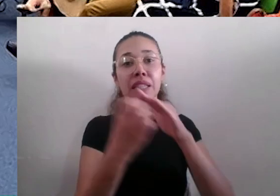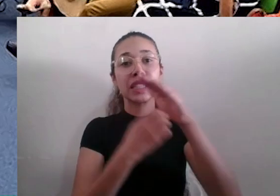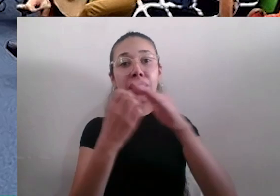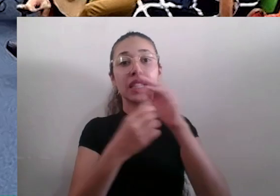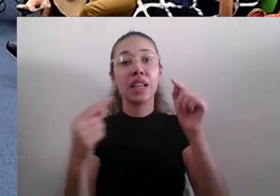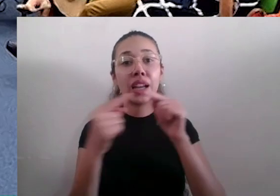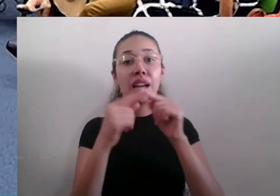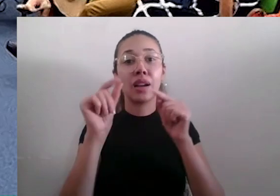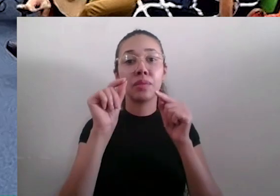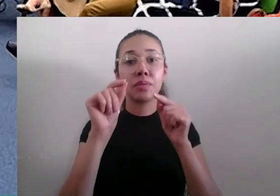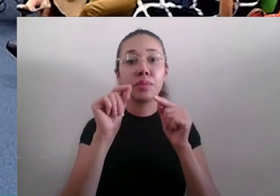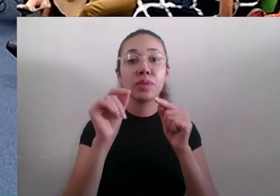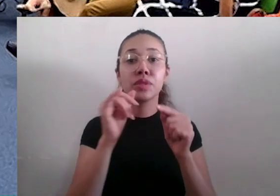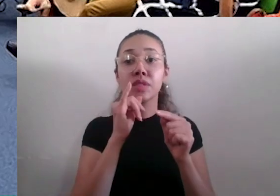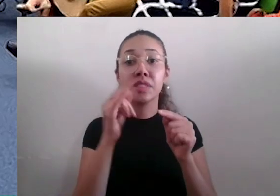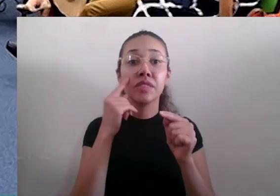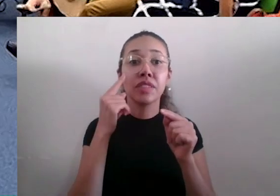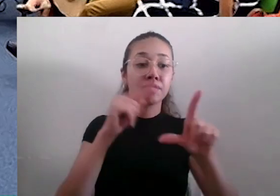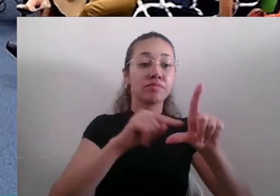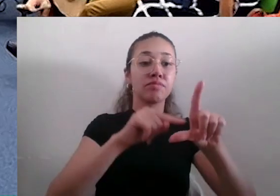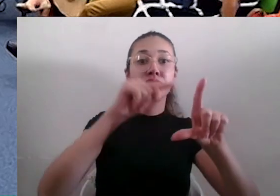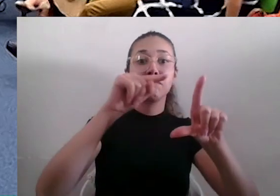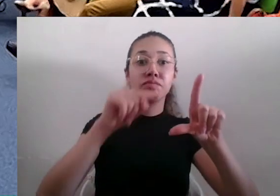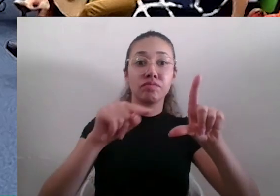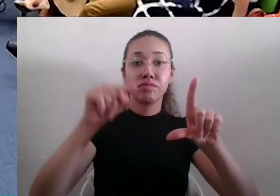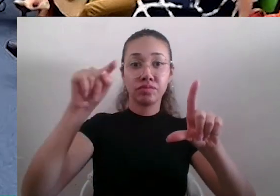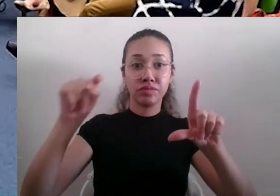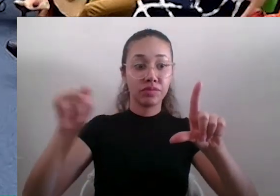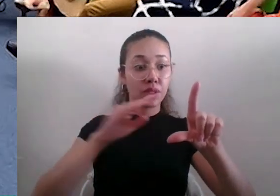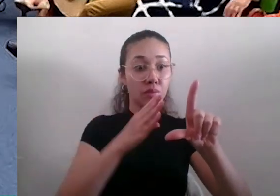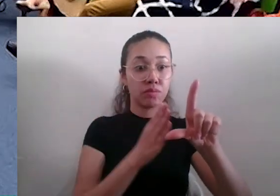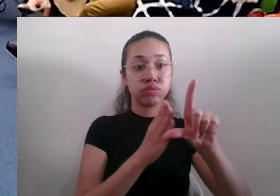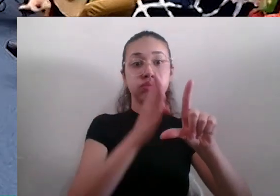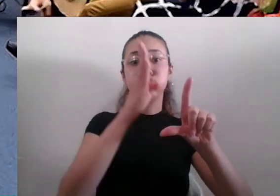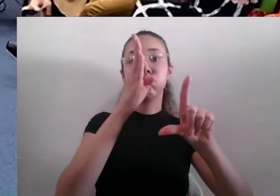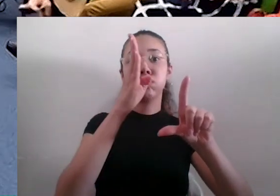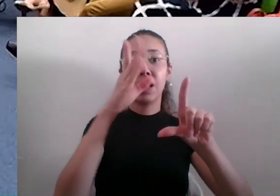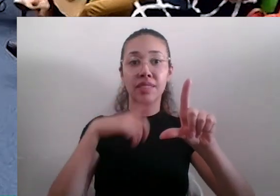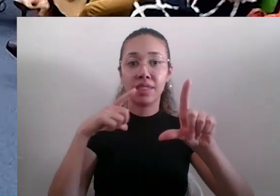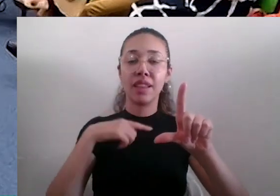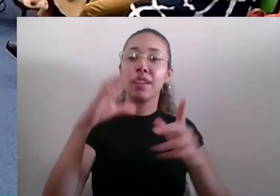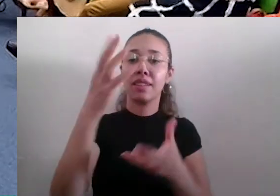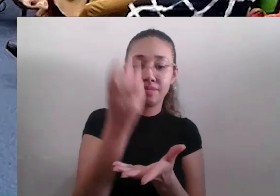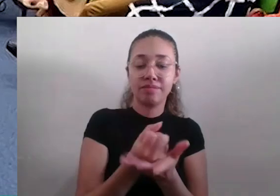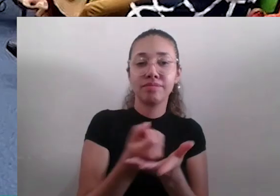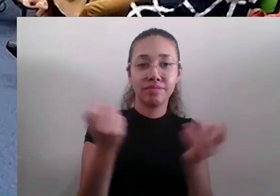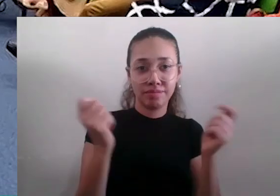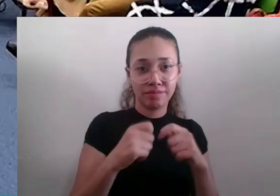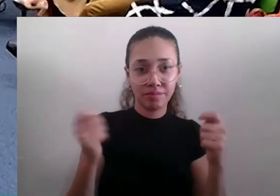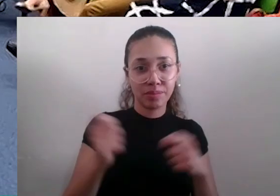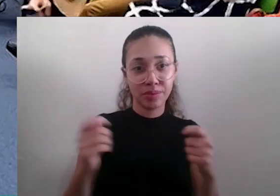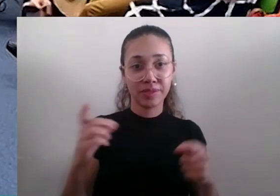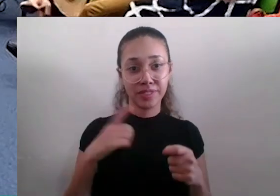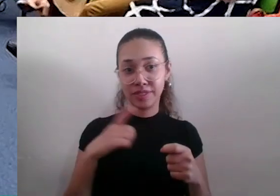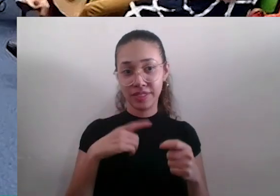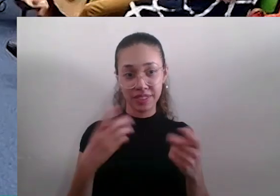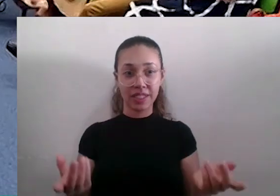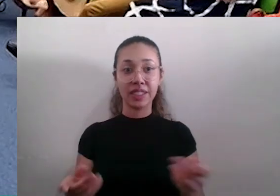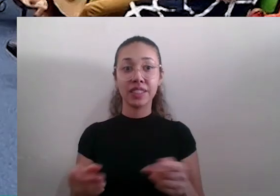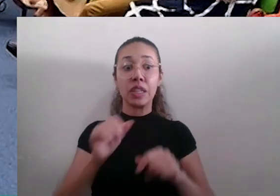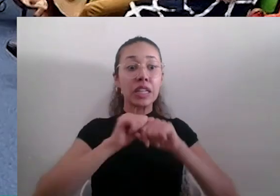de dados o que eles querem é dados eles querem os nossos dados e isso é proprietário então eles não